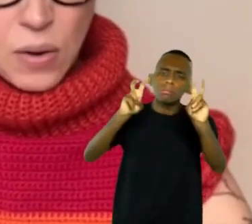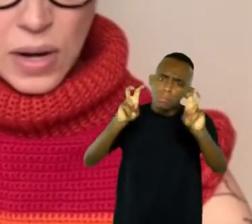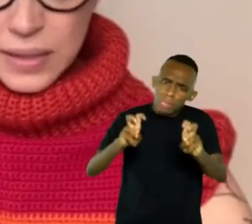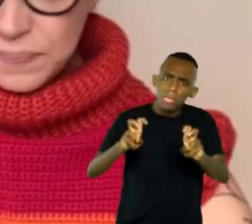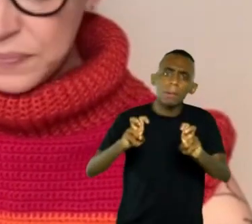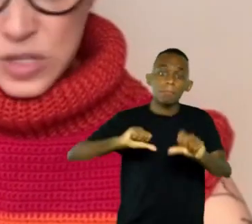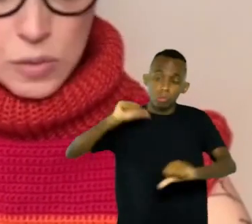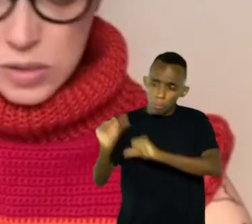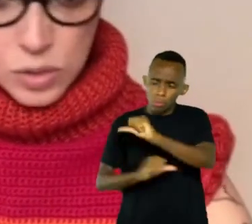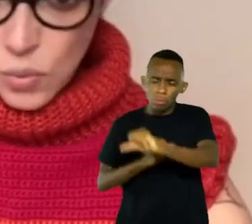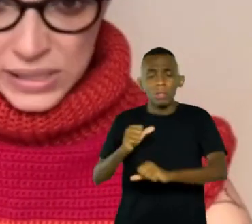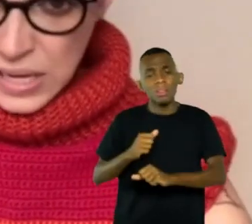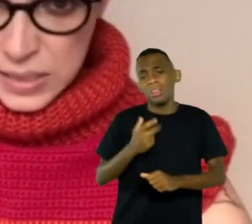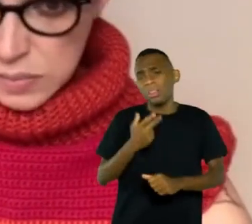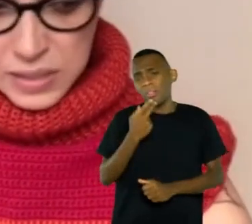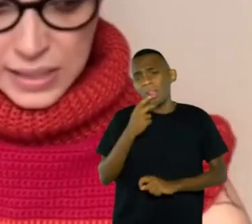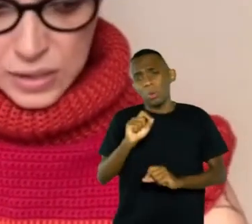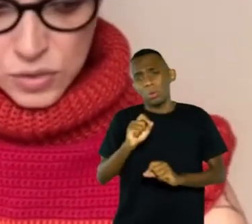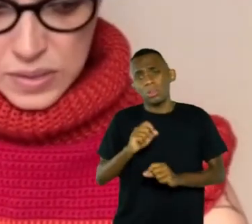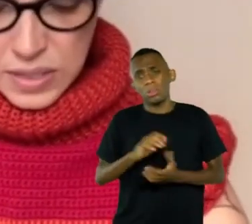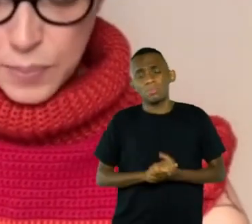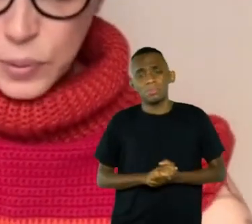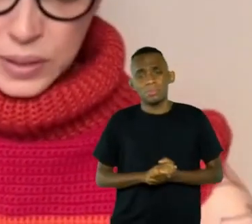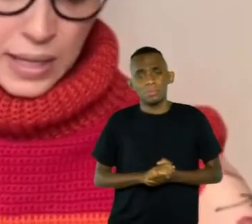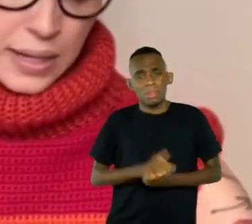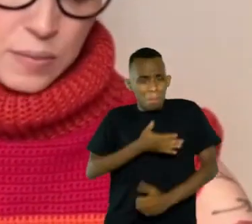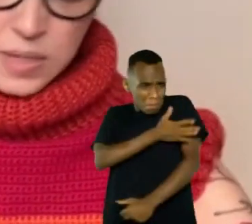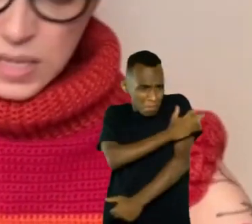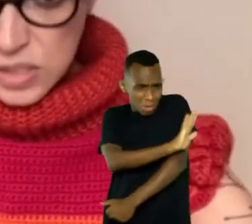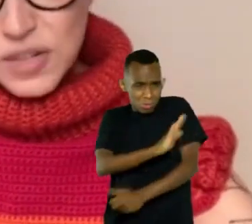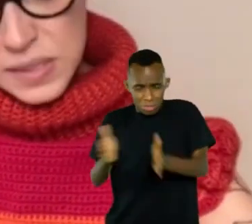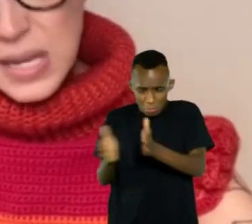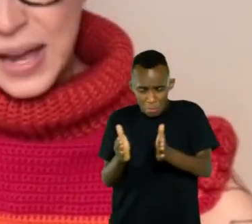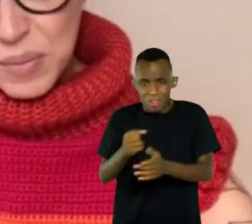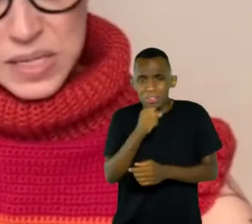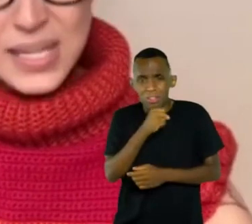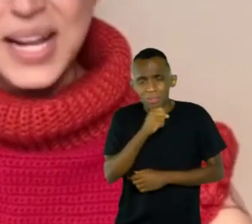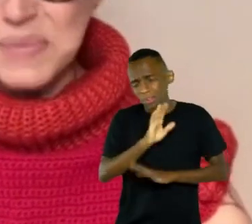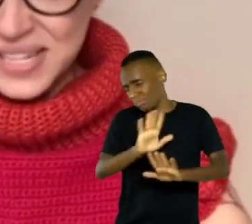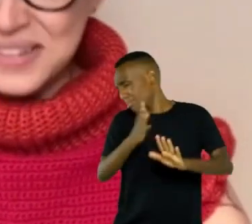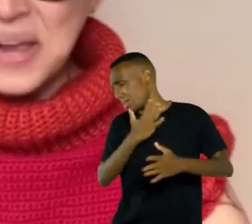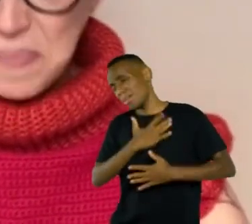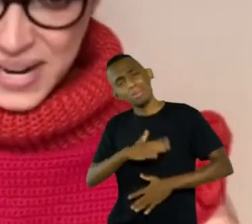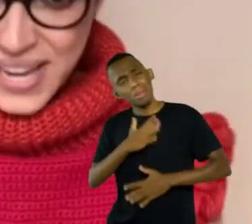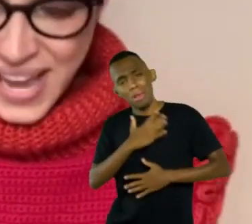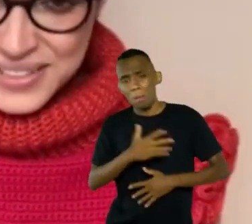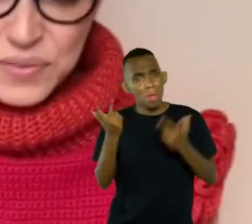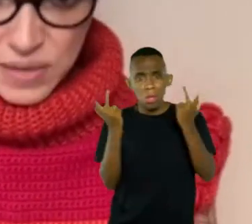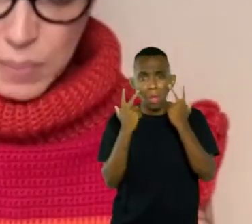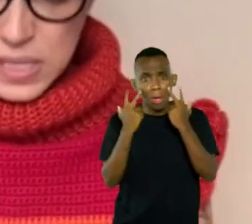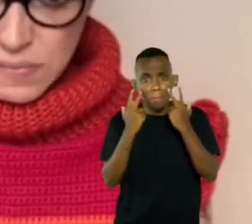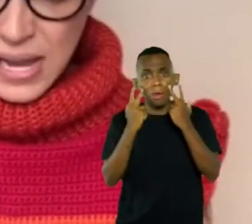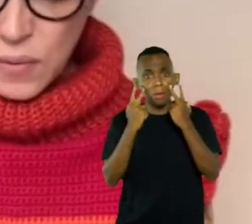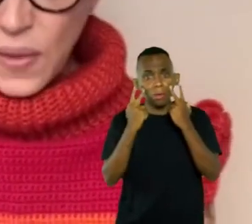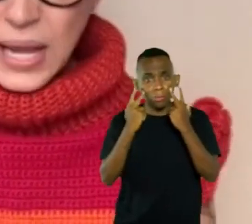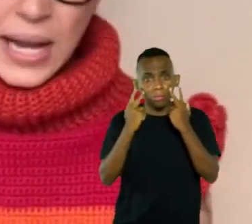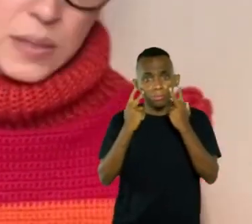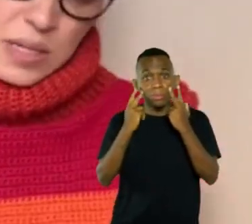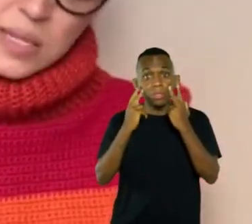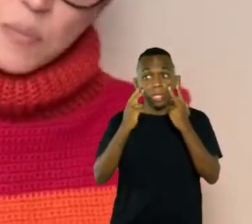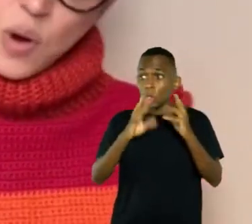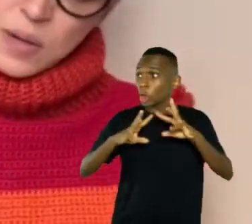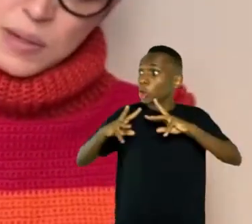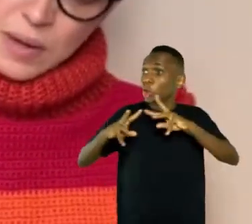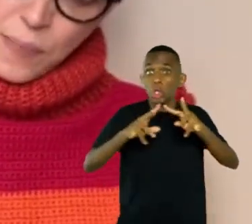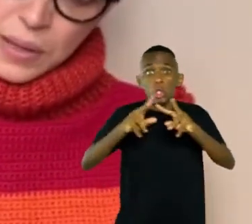de falar, olha, desconstrua o etarismo que está dentro de você, porque não sei se te avisaram, mas você está caminhando, é para cá, você vai ficar mais velho, a